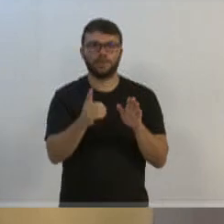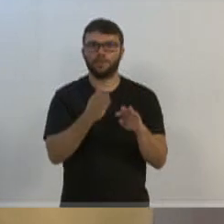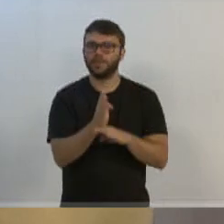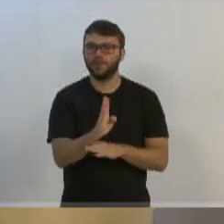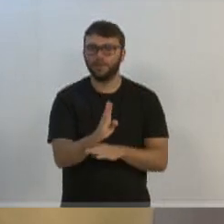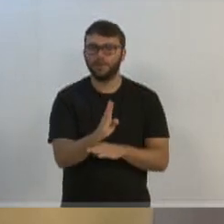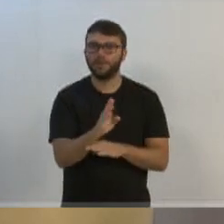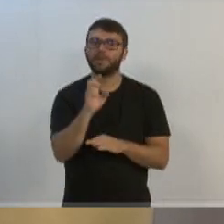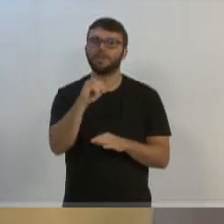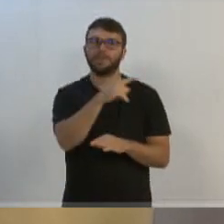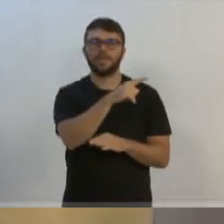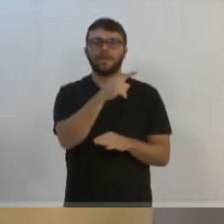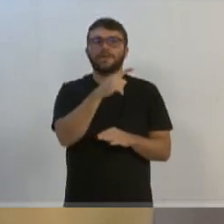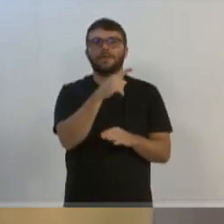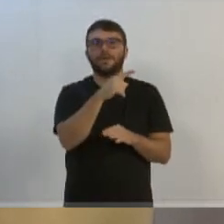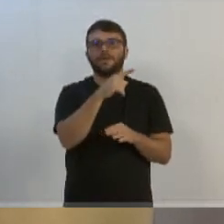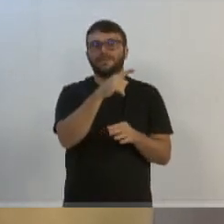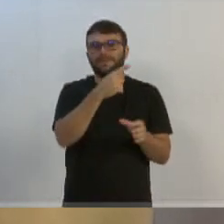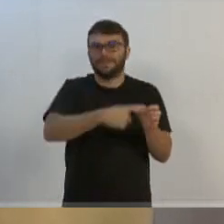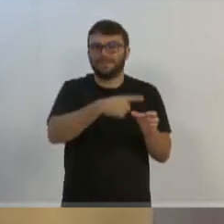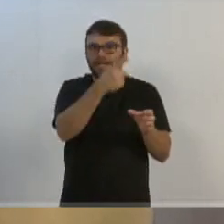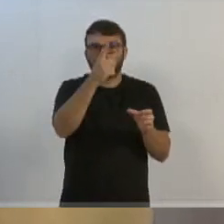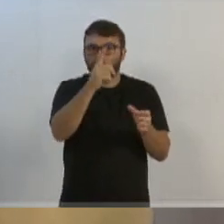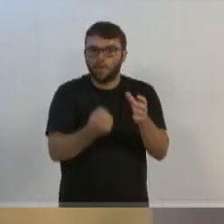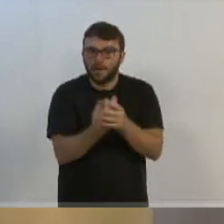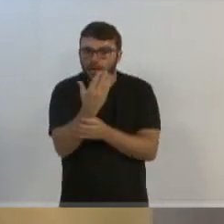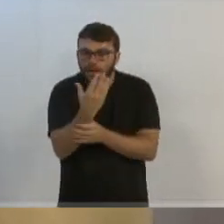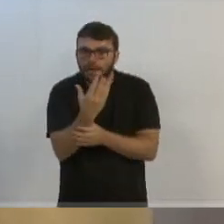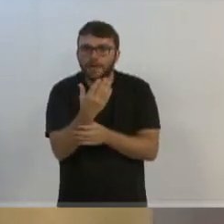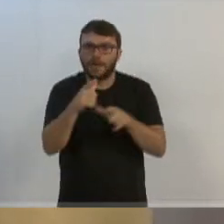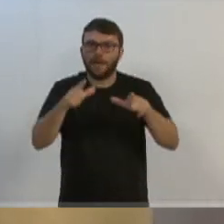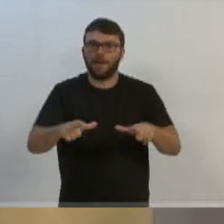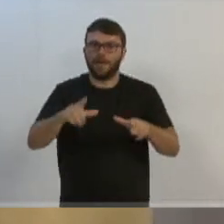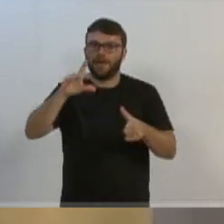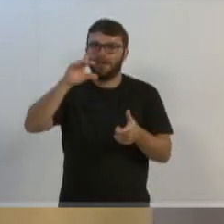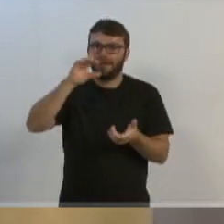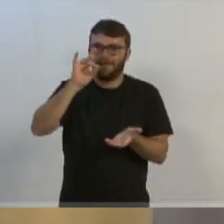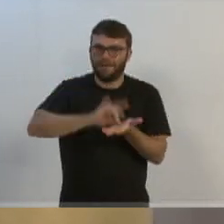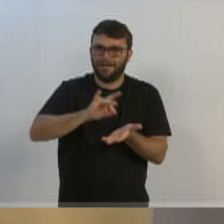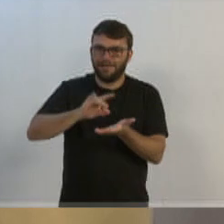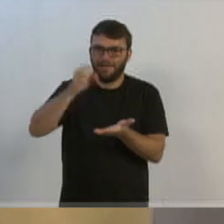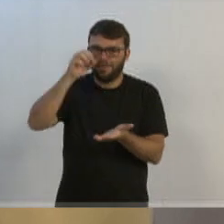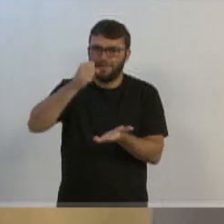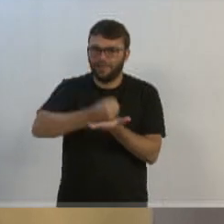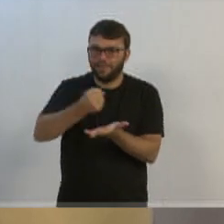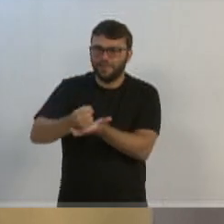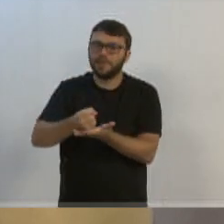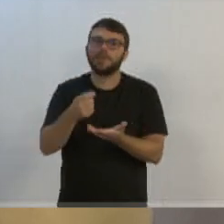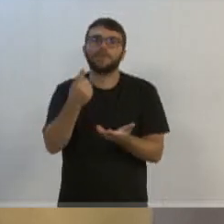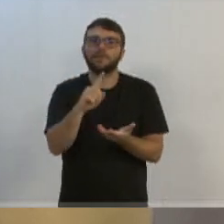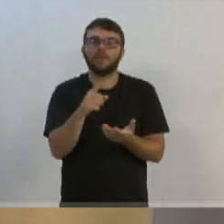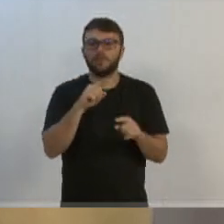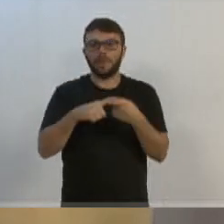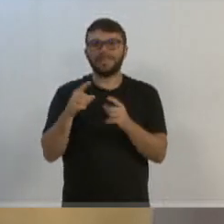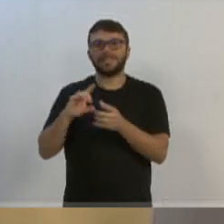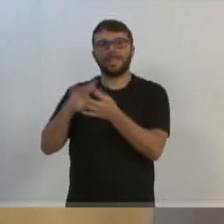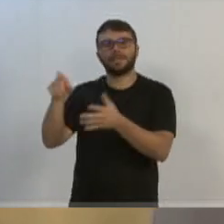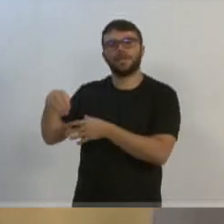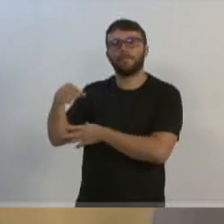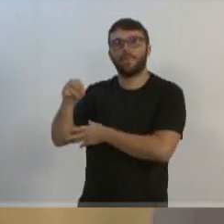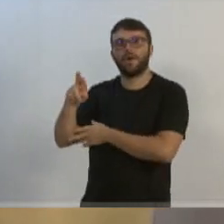não faz a regularização fundiária, então que deixe a mora legal realizar a regularização fundiária. Porque,